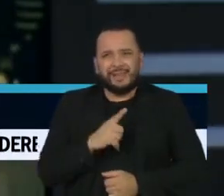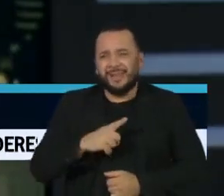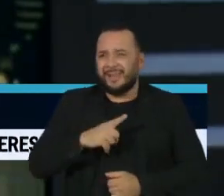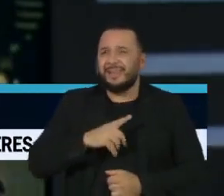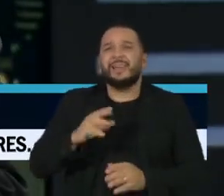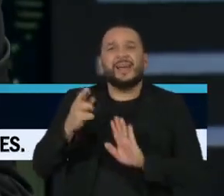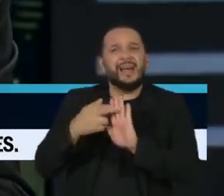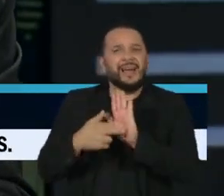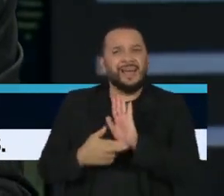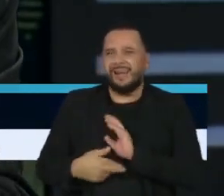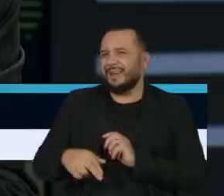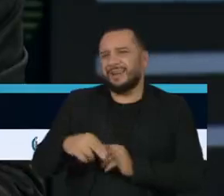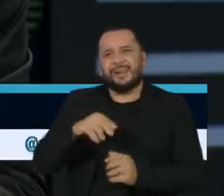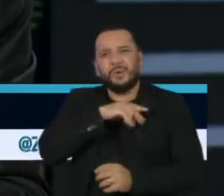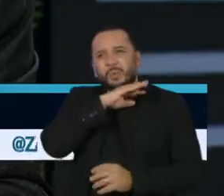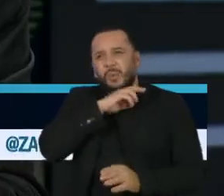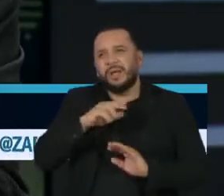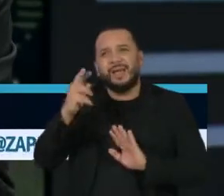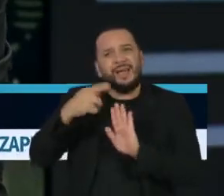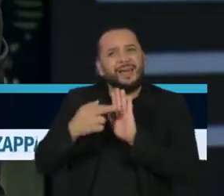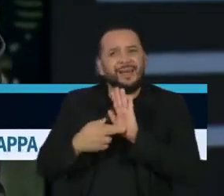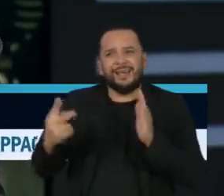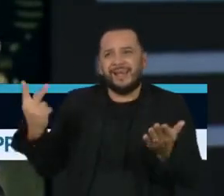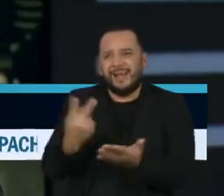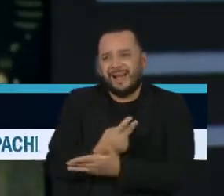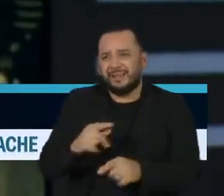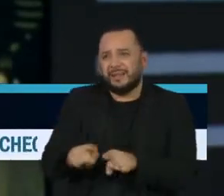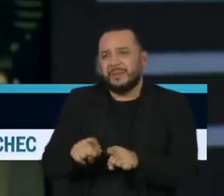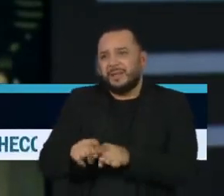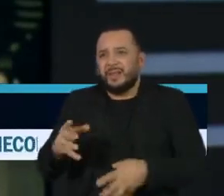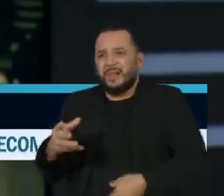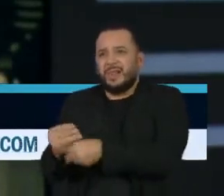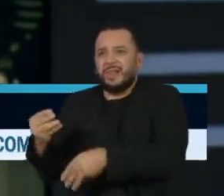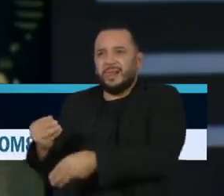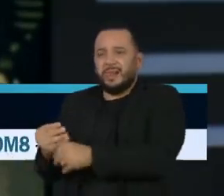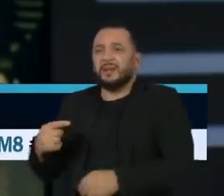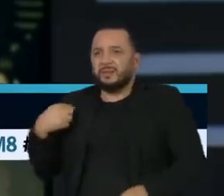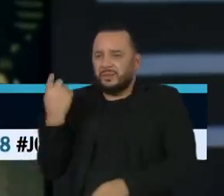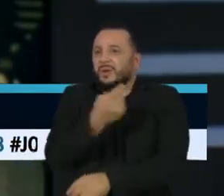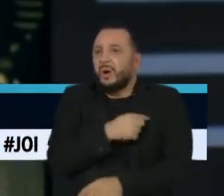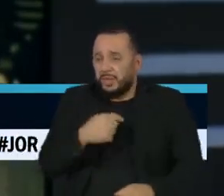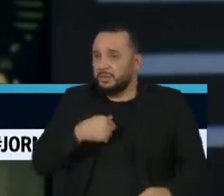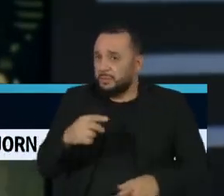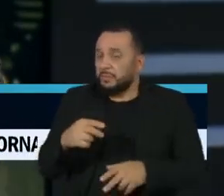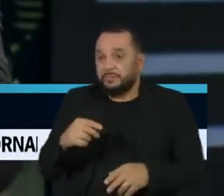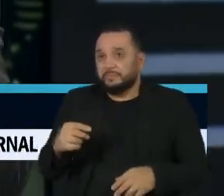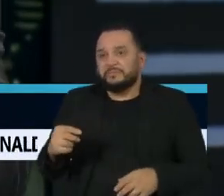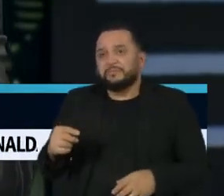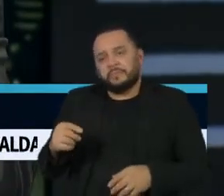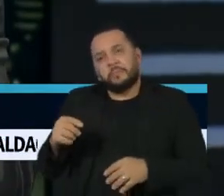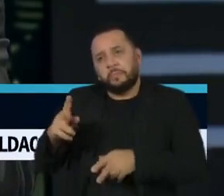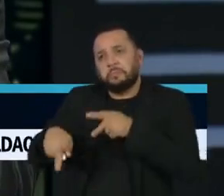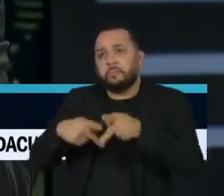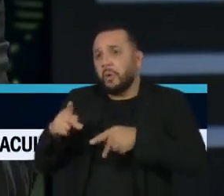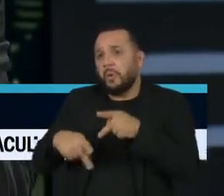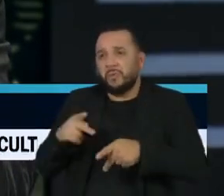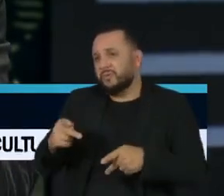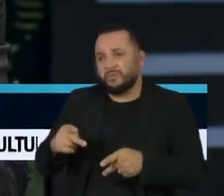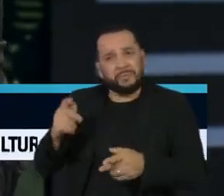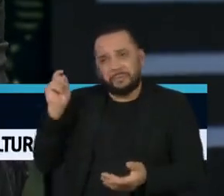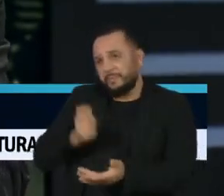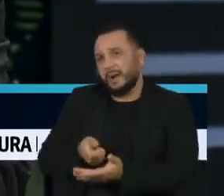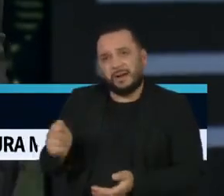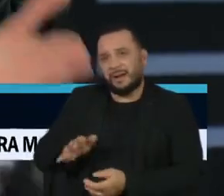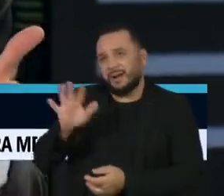de regras para o mercado, inclusive desvios de preço para populações, grupos que não precisariam, geram uma tarifa